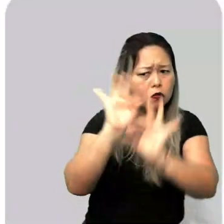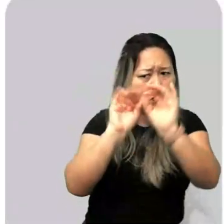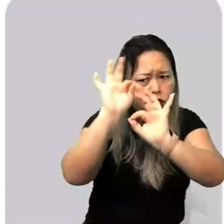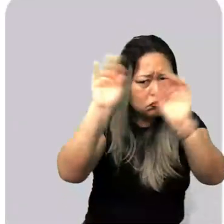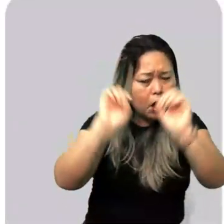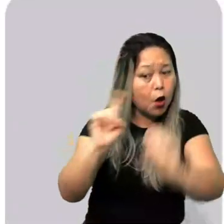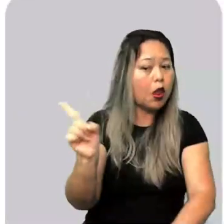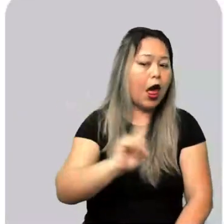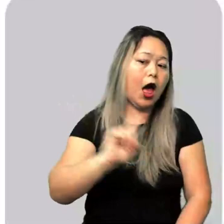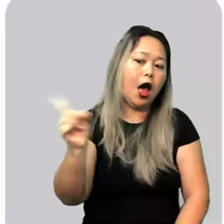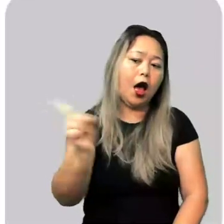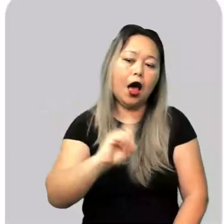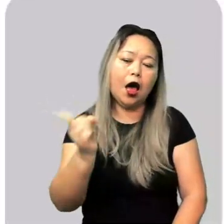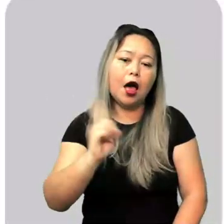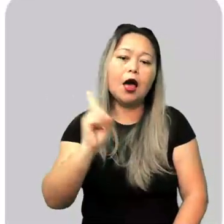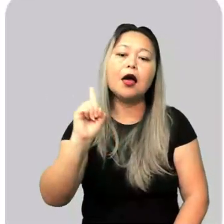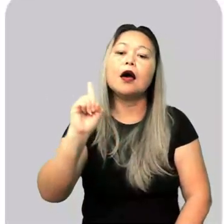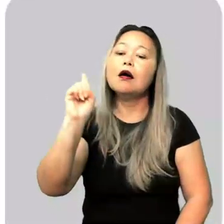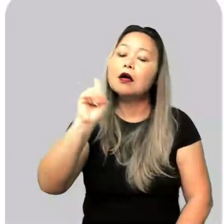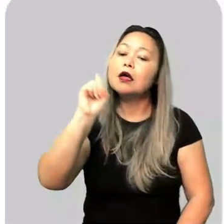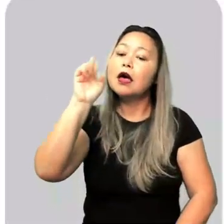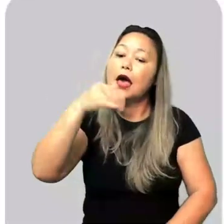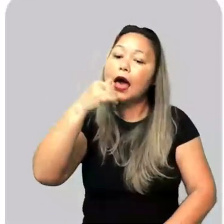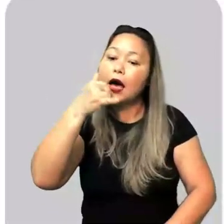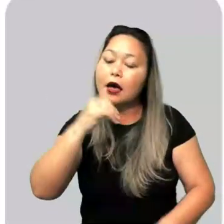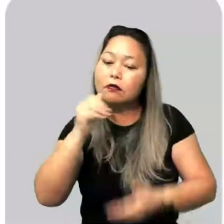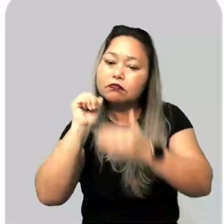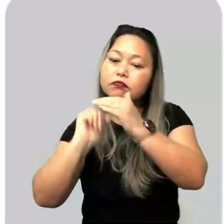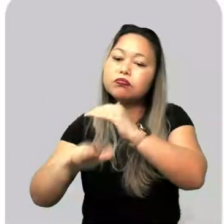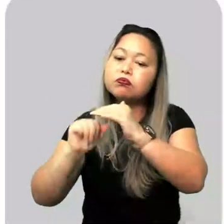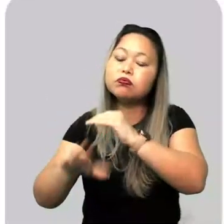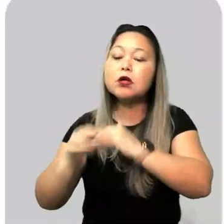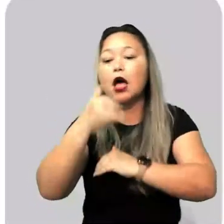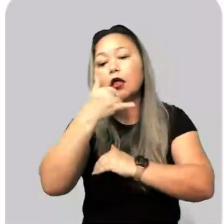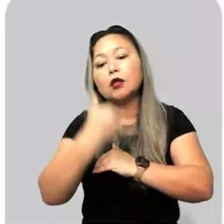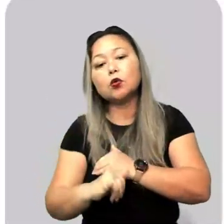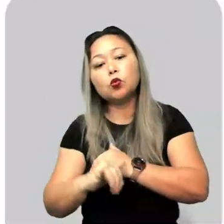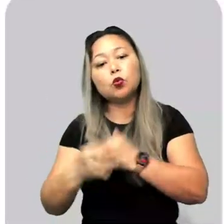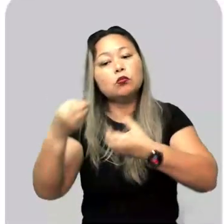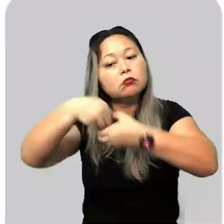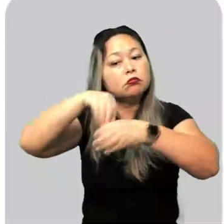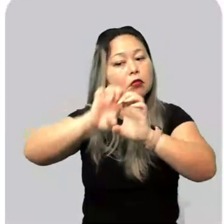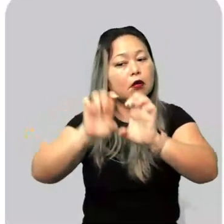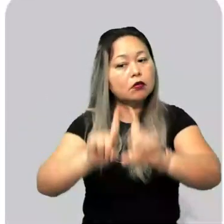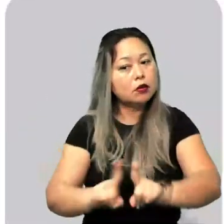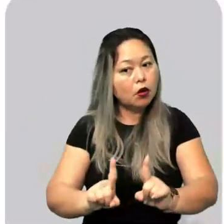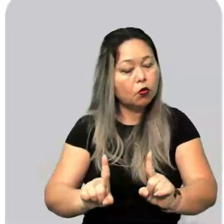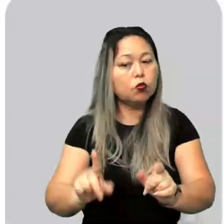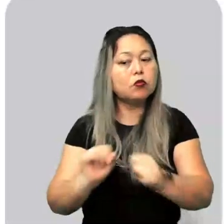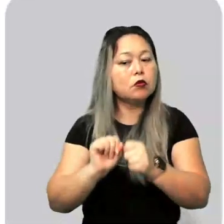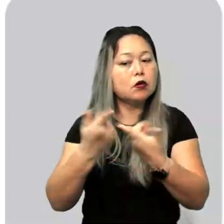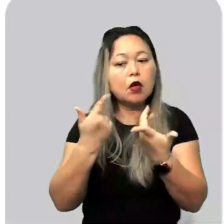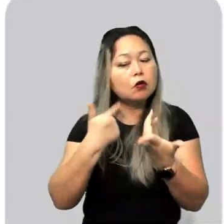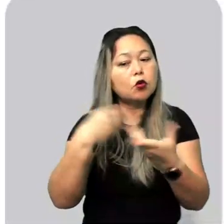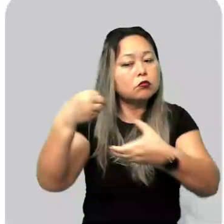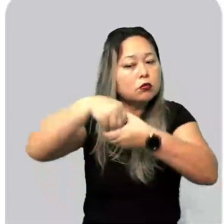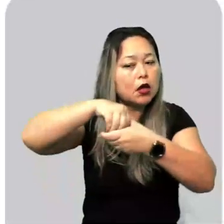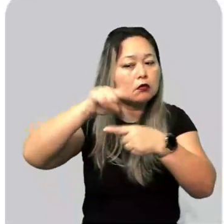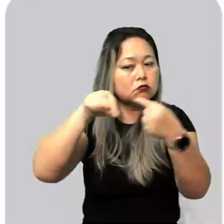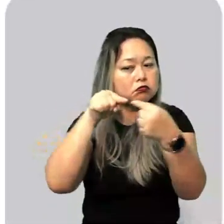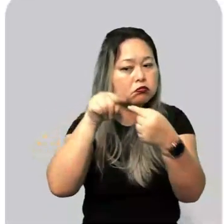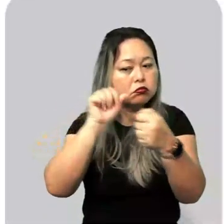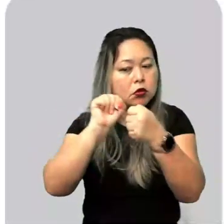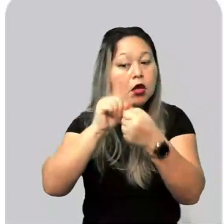Estrutural? Não, né? Ela é fonte de armazenamento de energia e não estrutural. Não tem essa função estrutural,